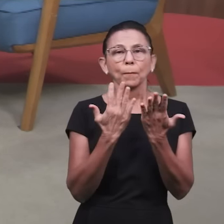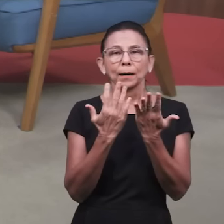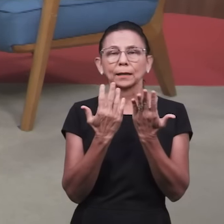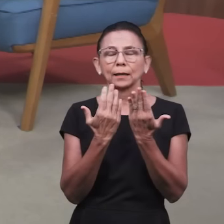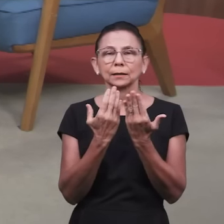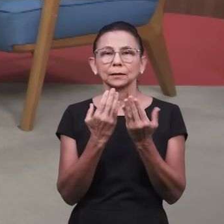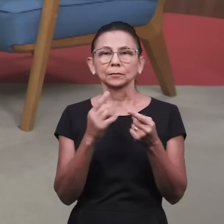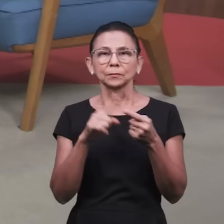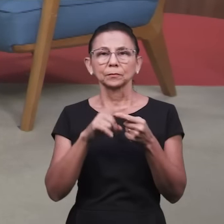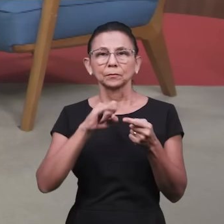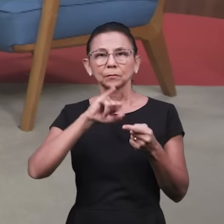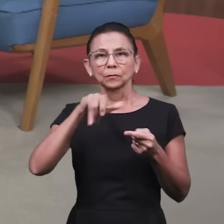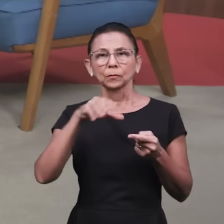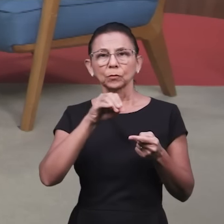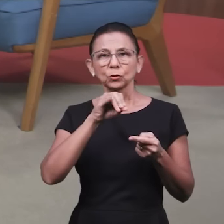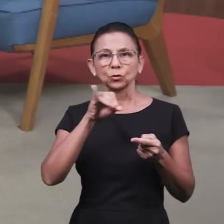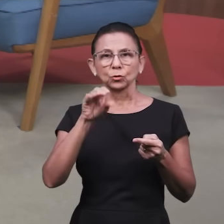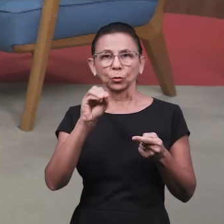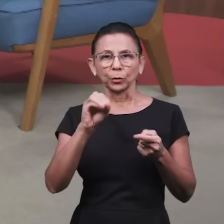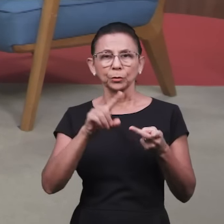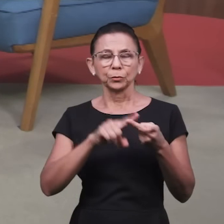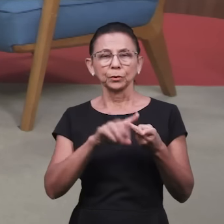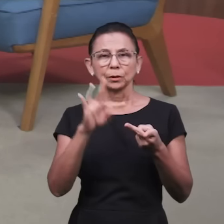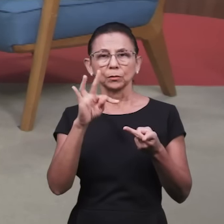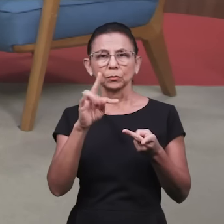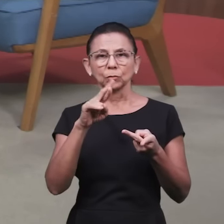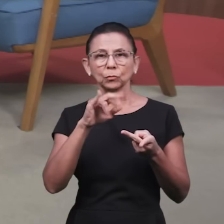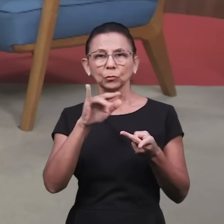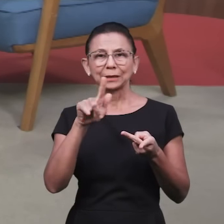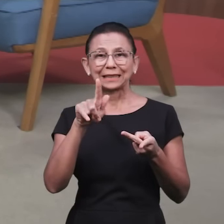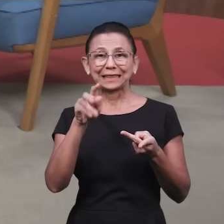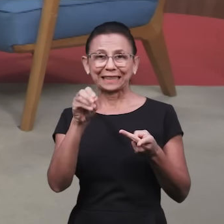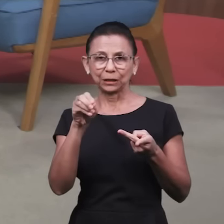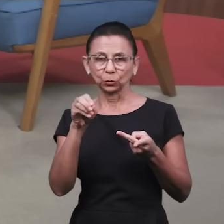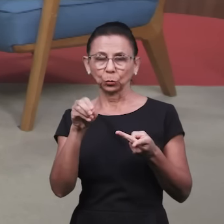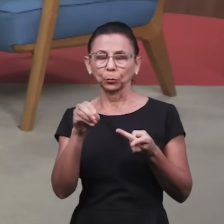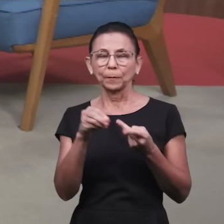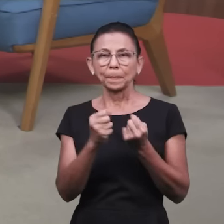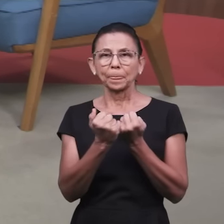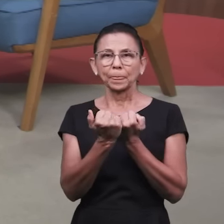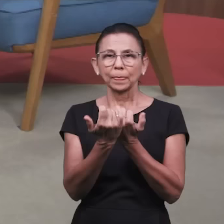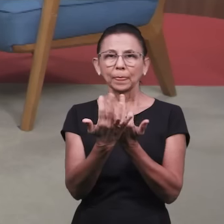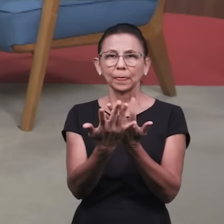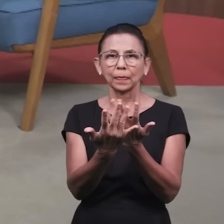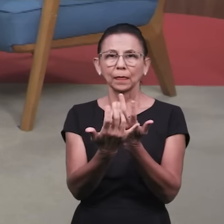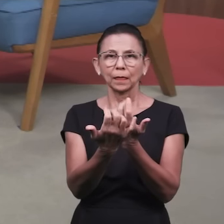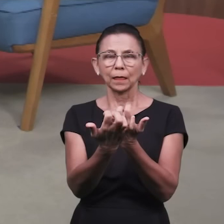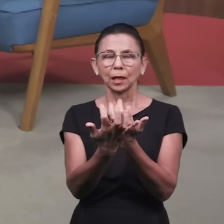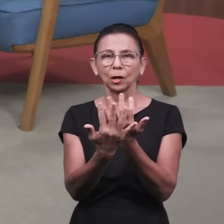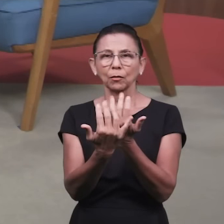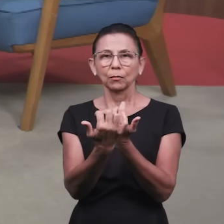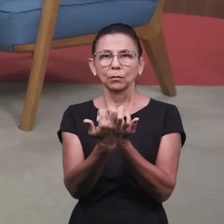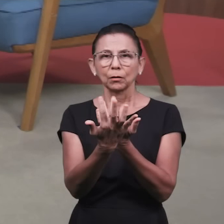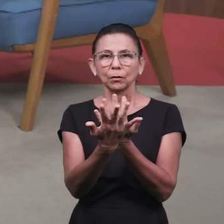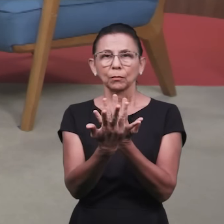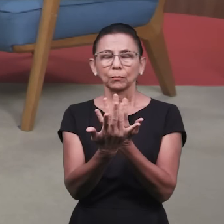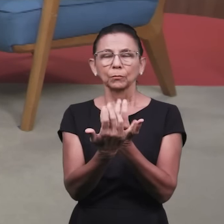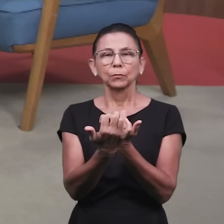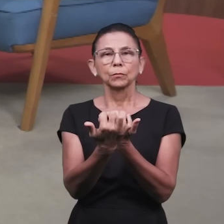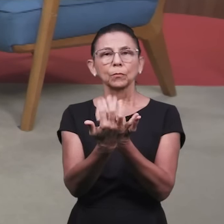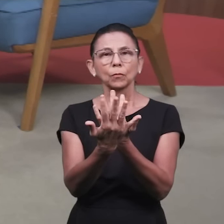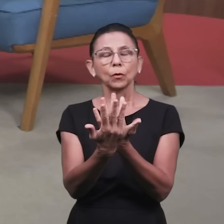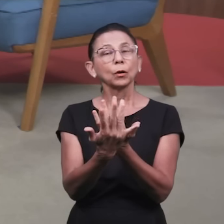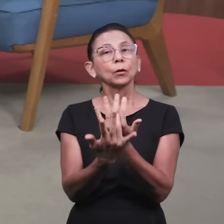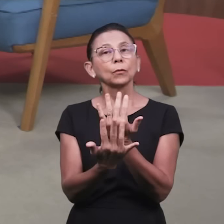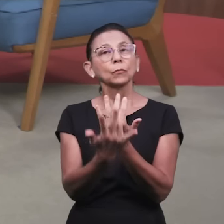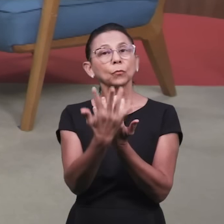né? Crescem juntos. Exatamente. Crescem juntos. Isso é muito sério. Quer dizer, a igreja infiel, em